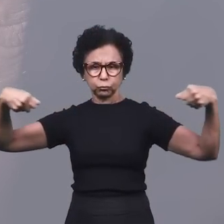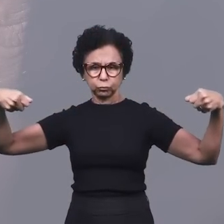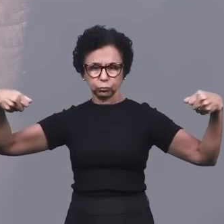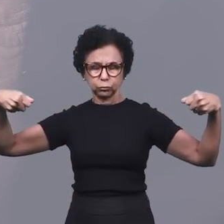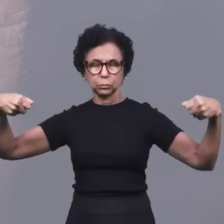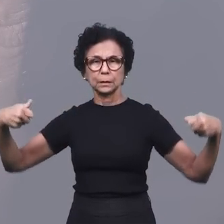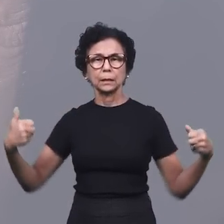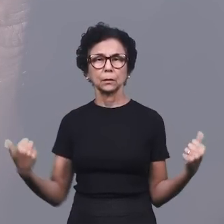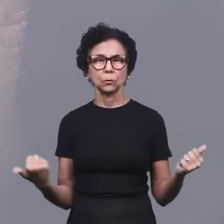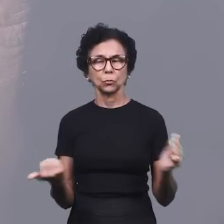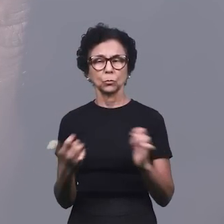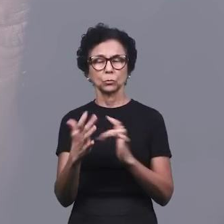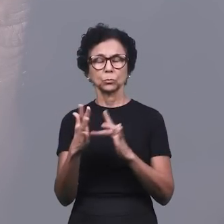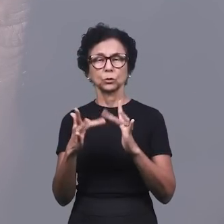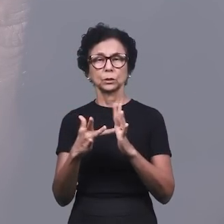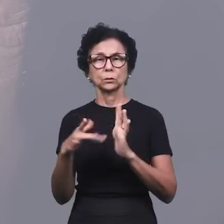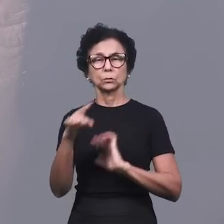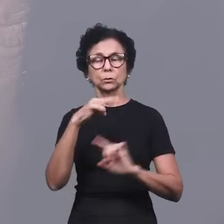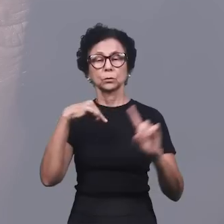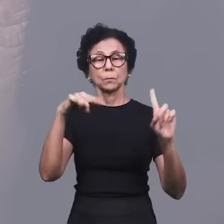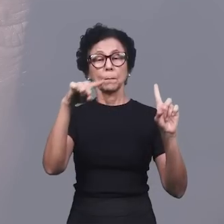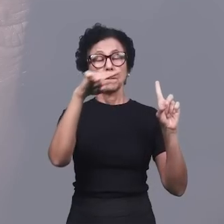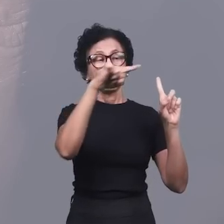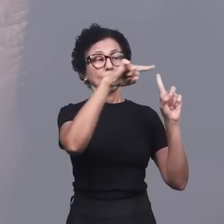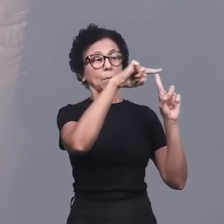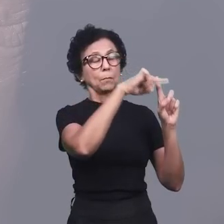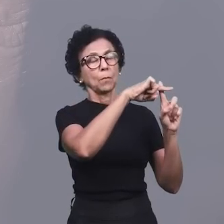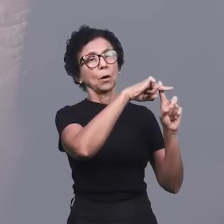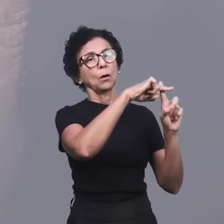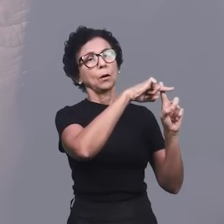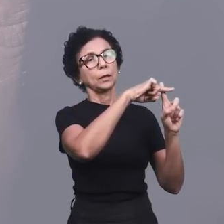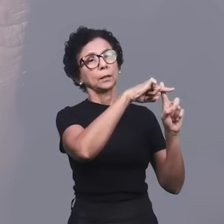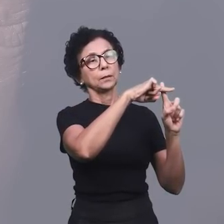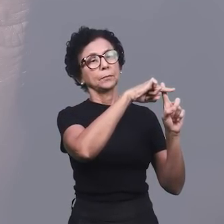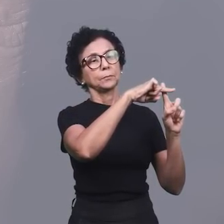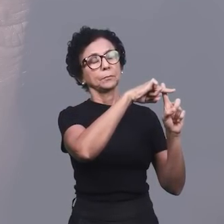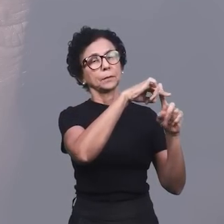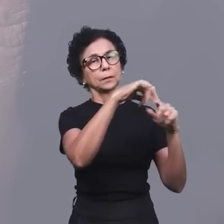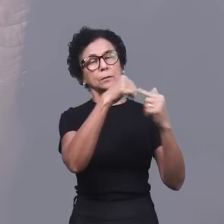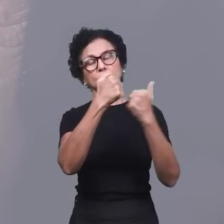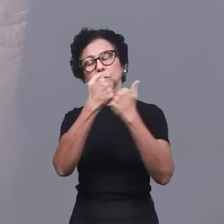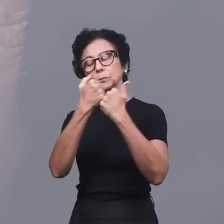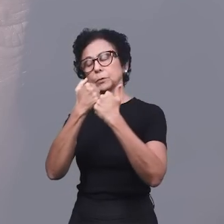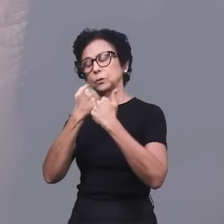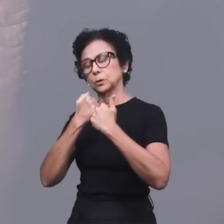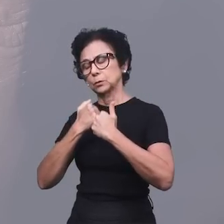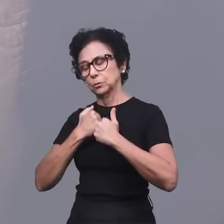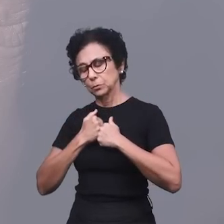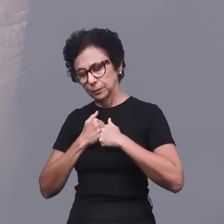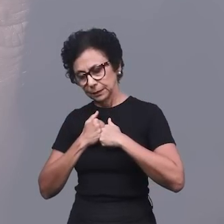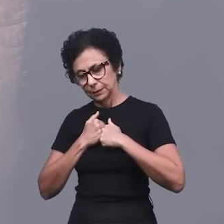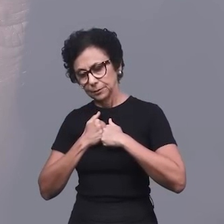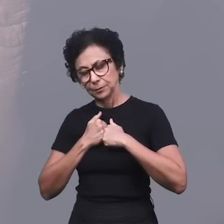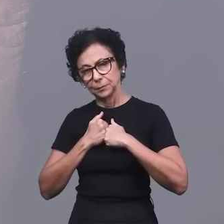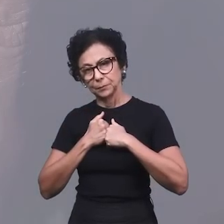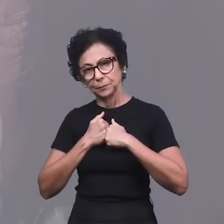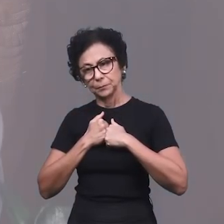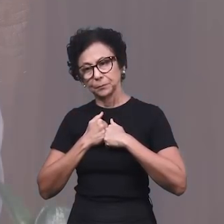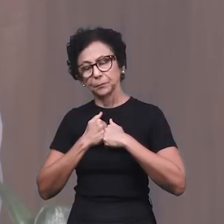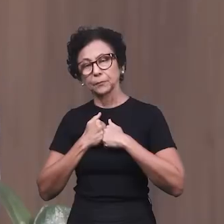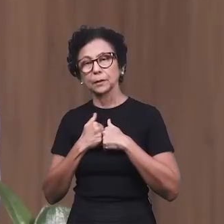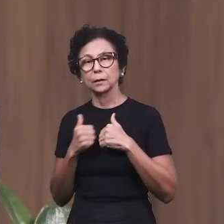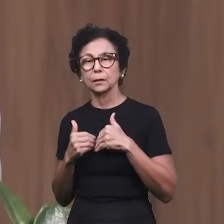quando o Senhor Jesus rende o seu espírito e o verdadeiro santuário estava sendo penetrado